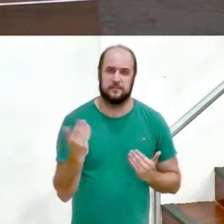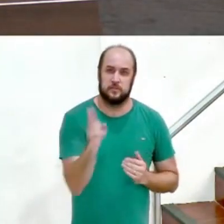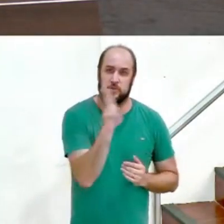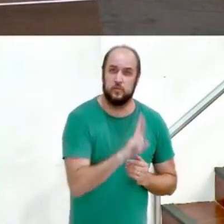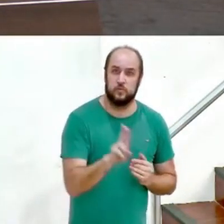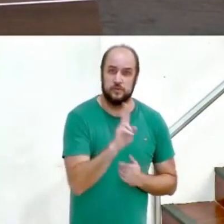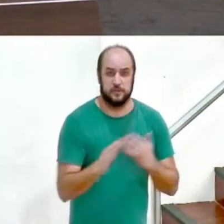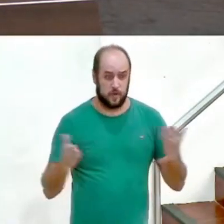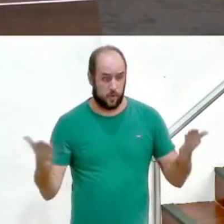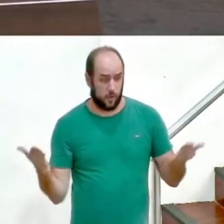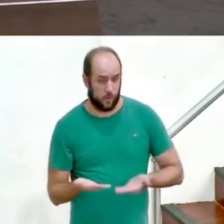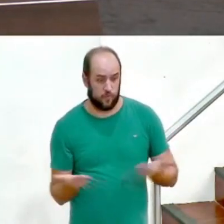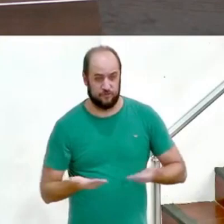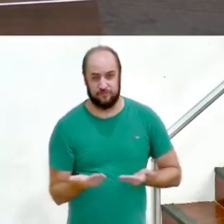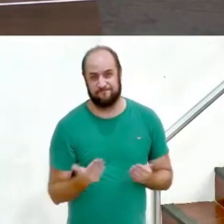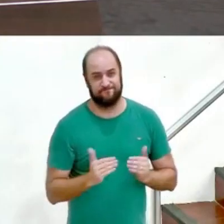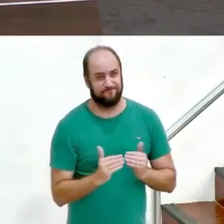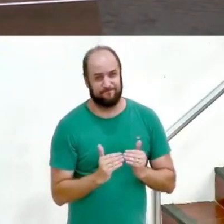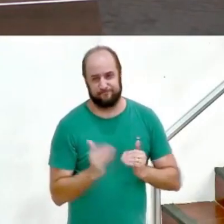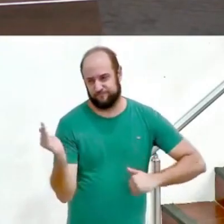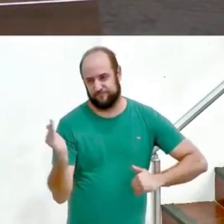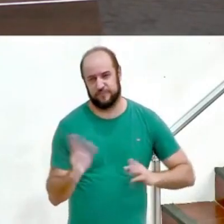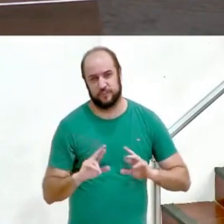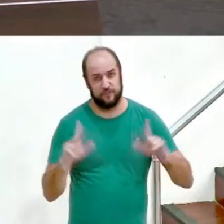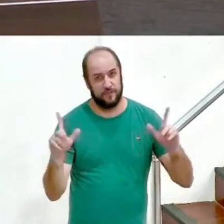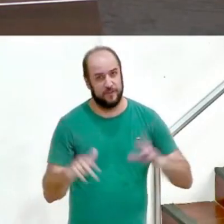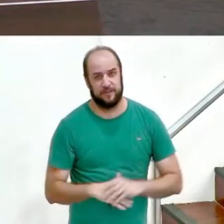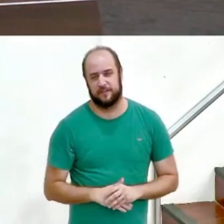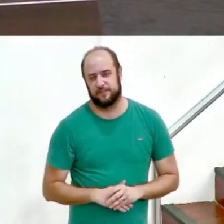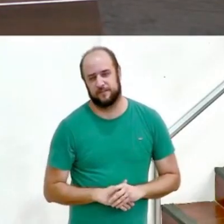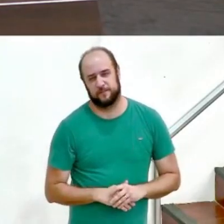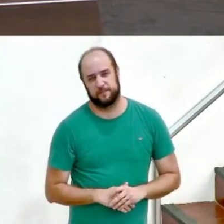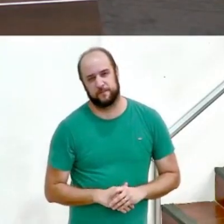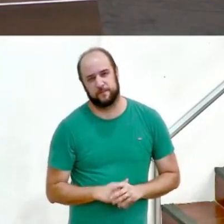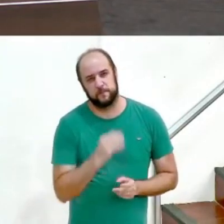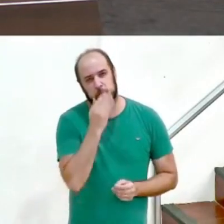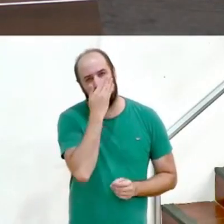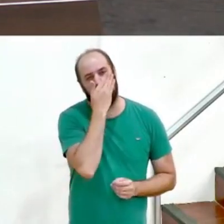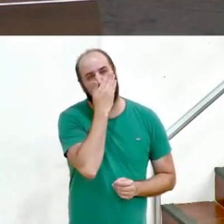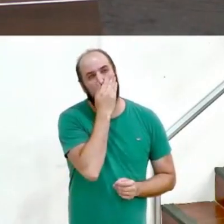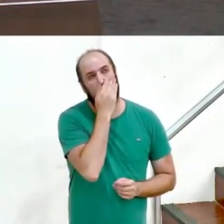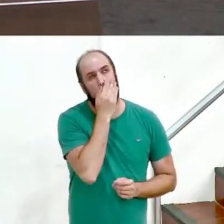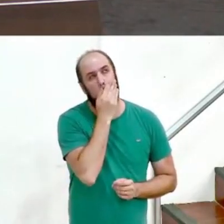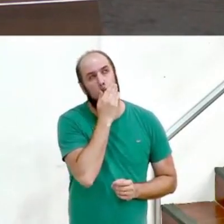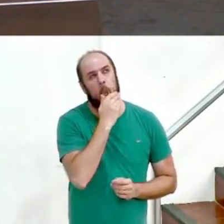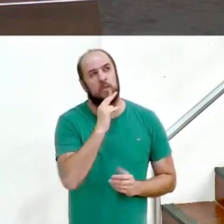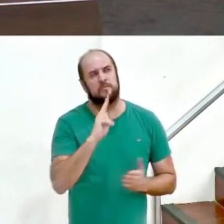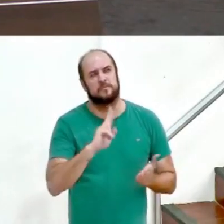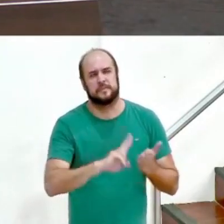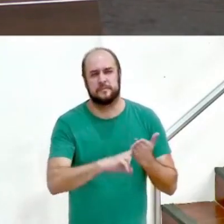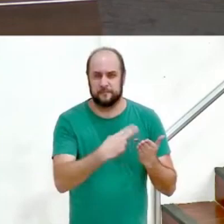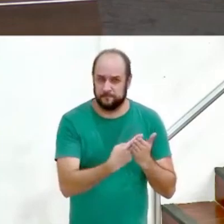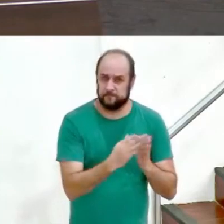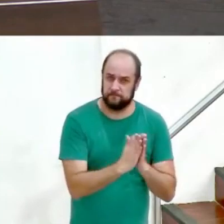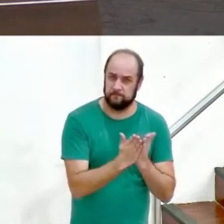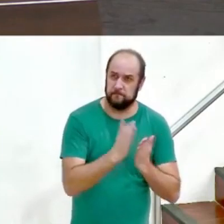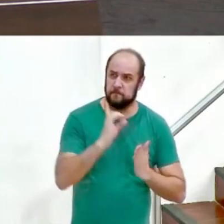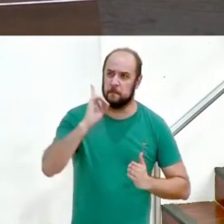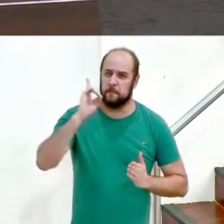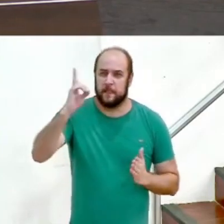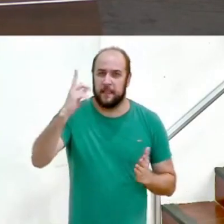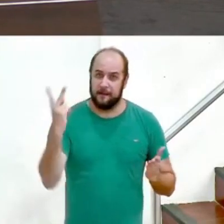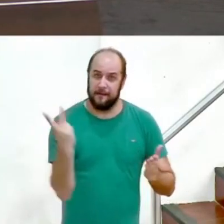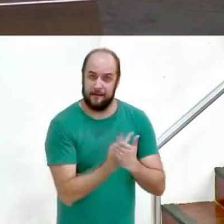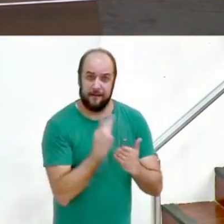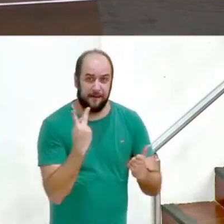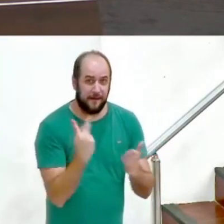dia de hoje. É assim que, com uma interpretação bíblica